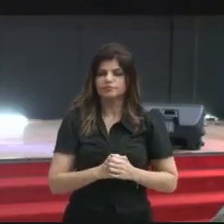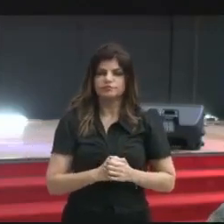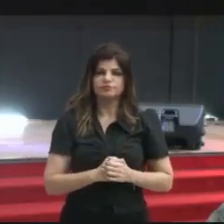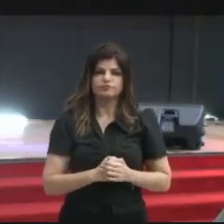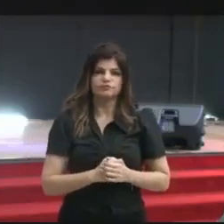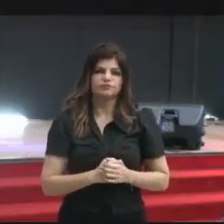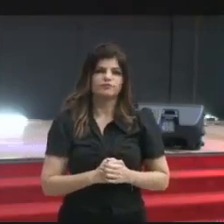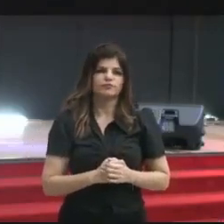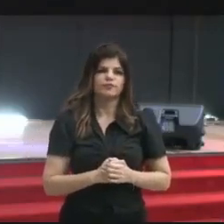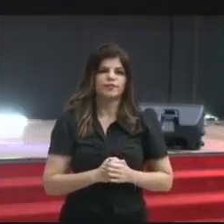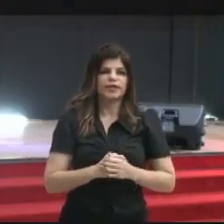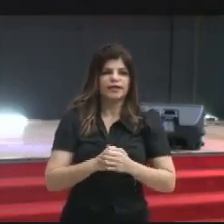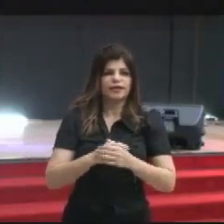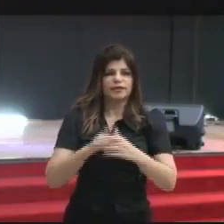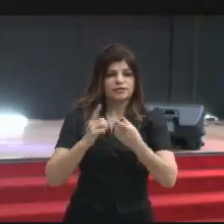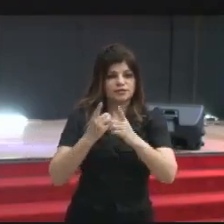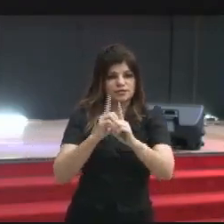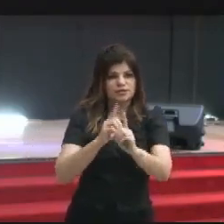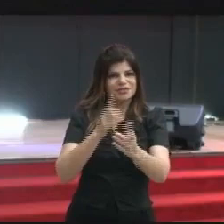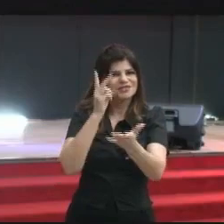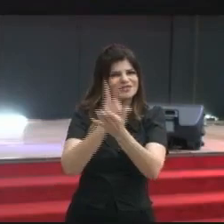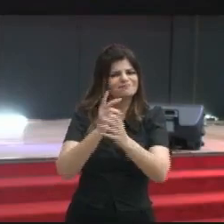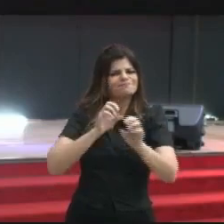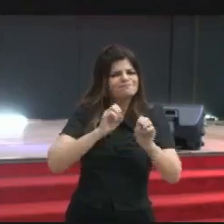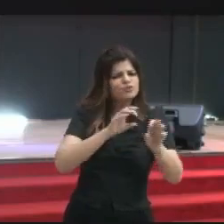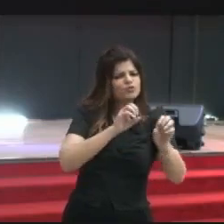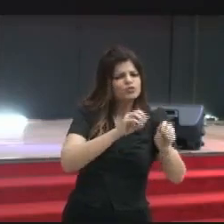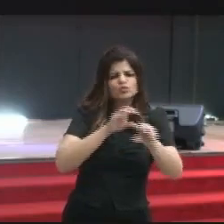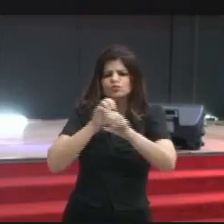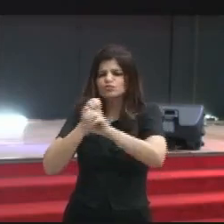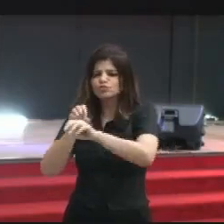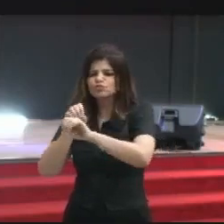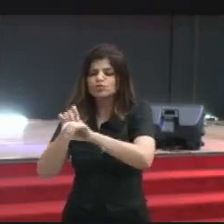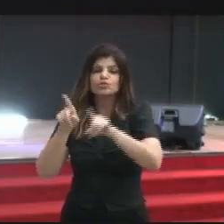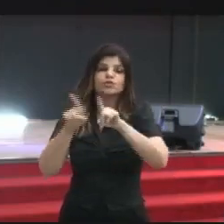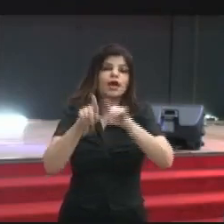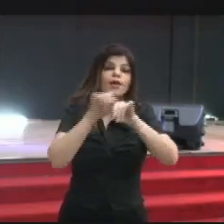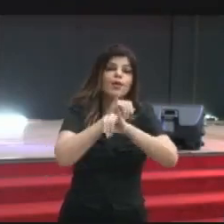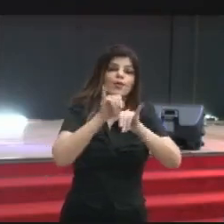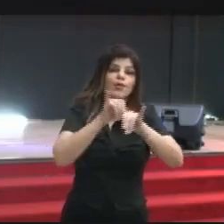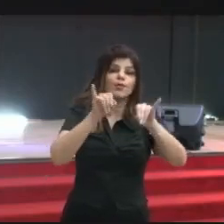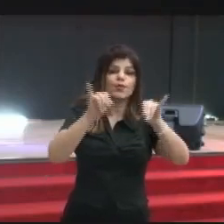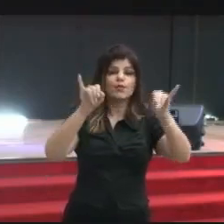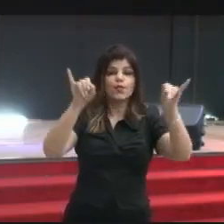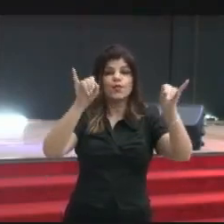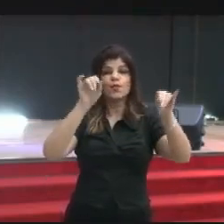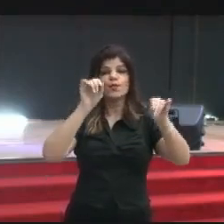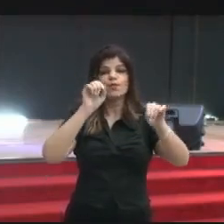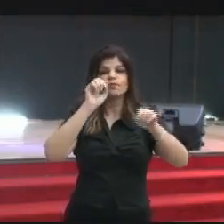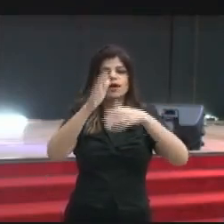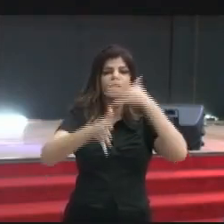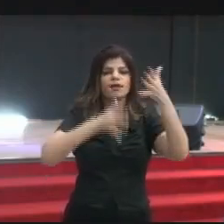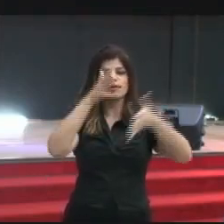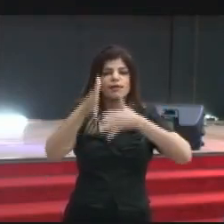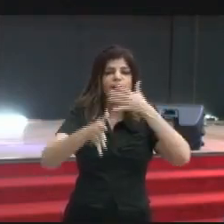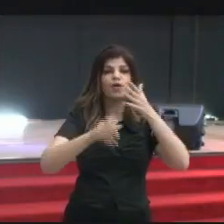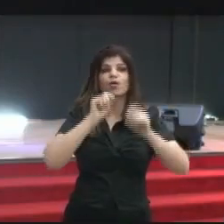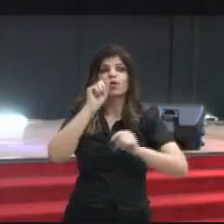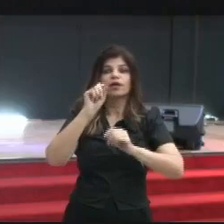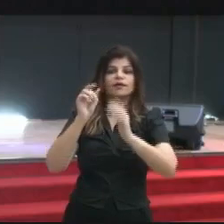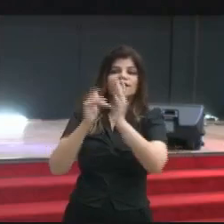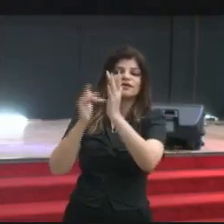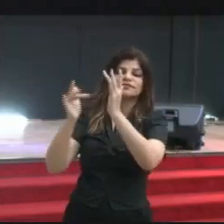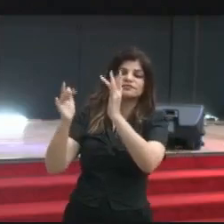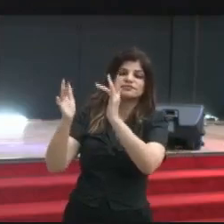não deixavam de ensinar e proclamar que Jesus